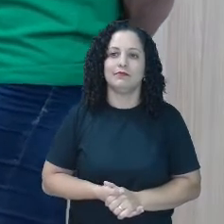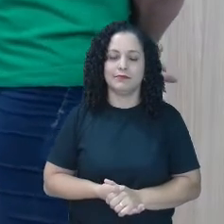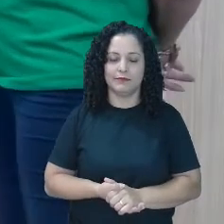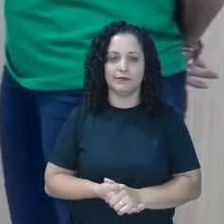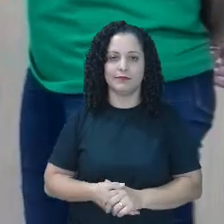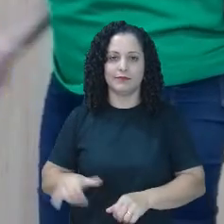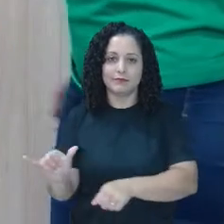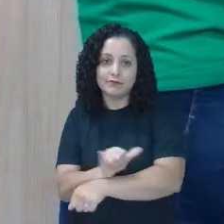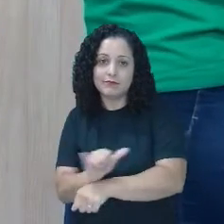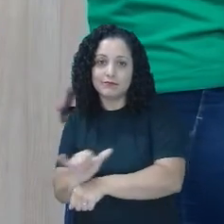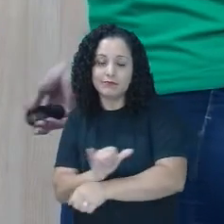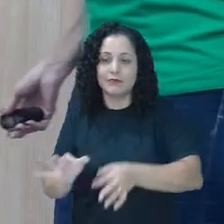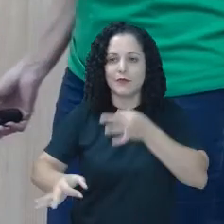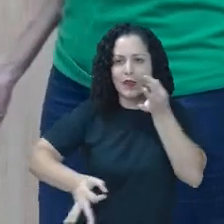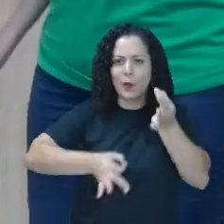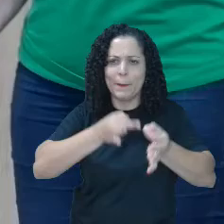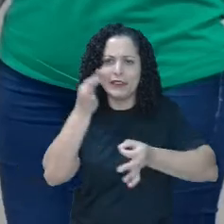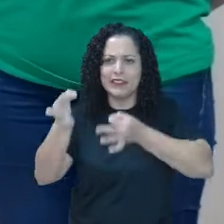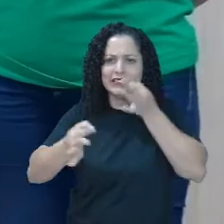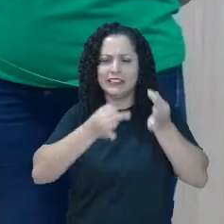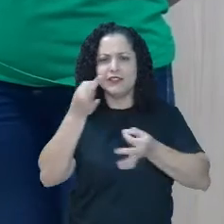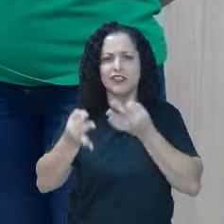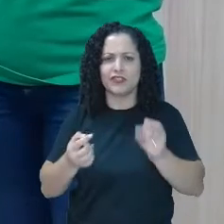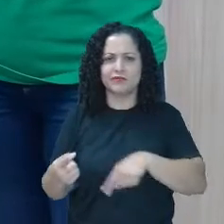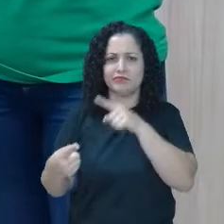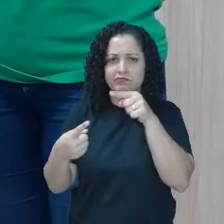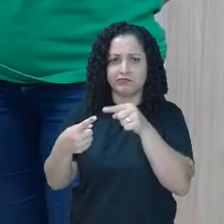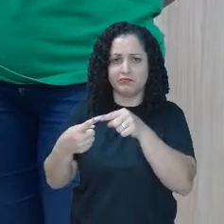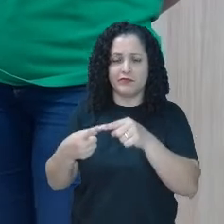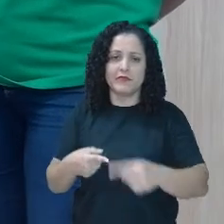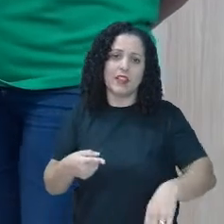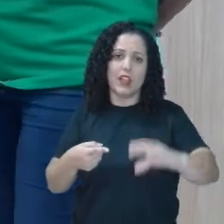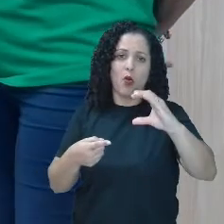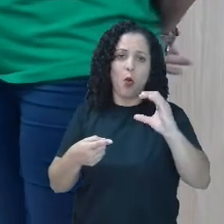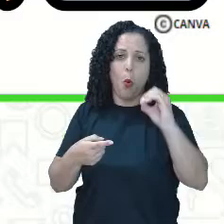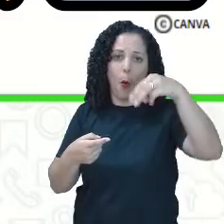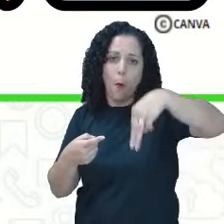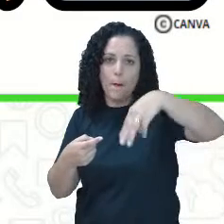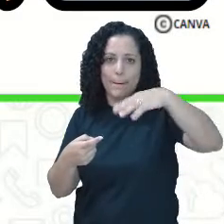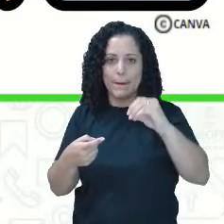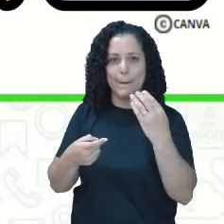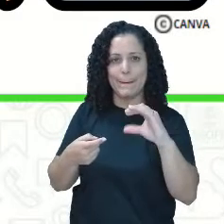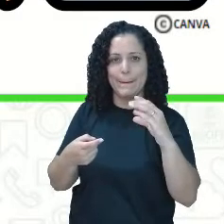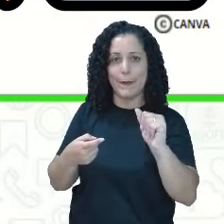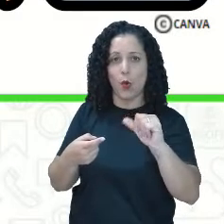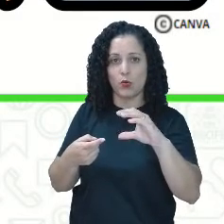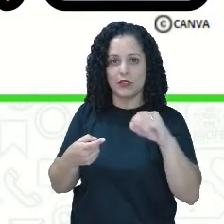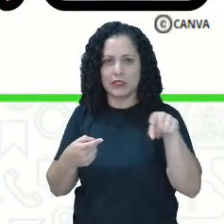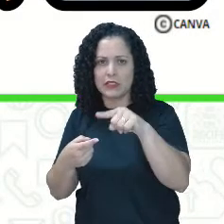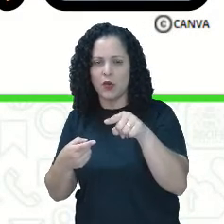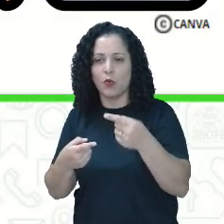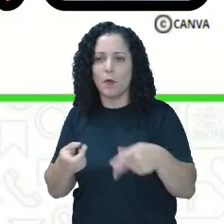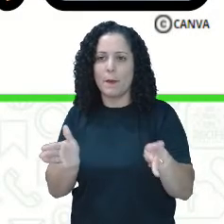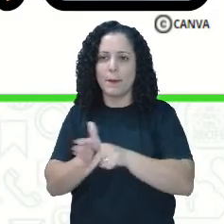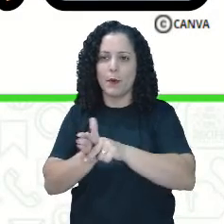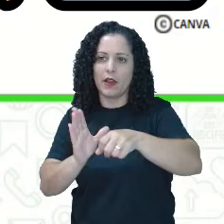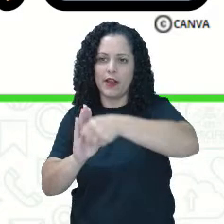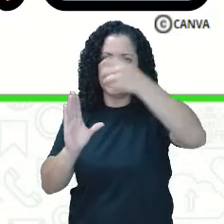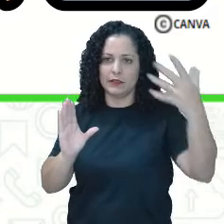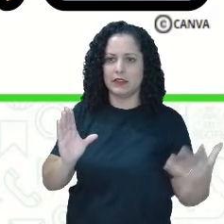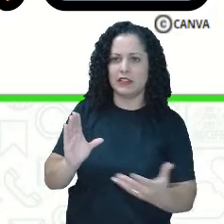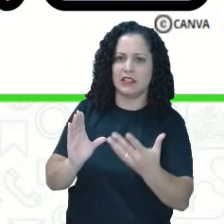Estratégias argumentativas. Como ação? Como assim, professora? Utiliza-se de uma caracterização ou